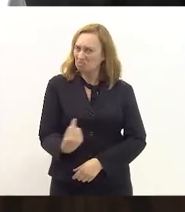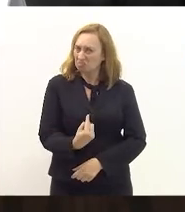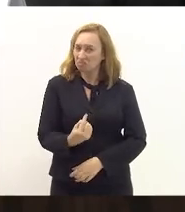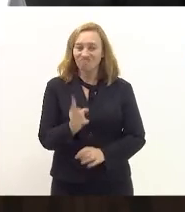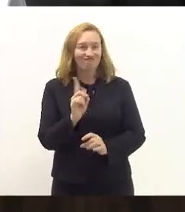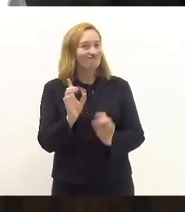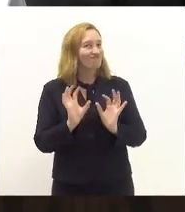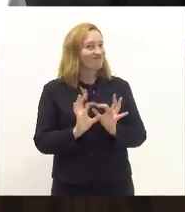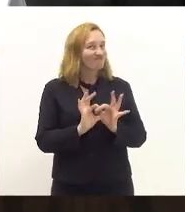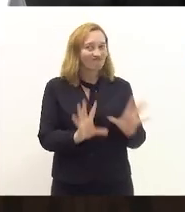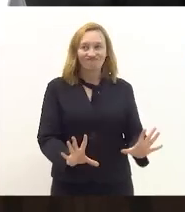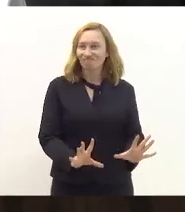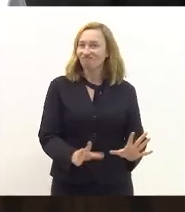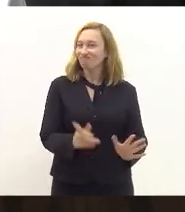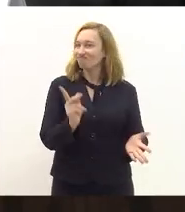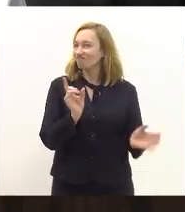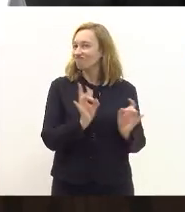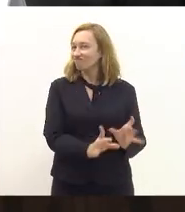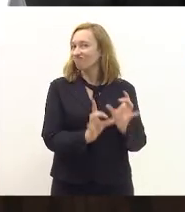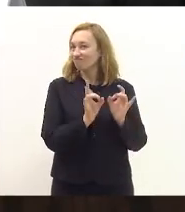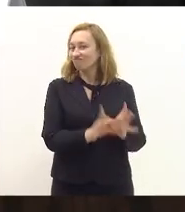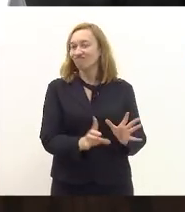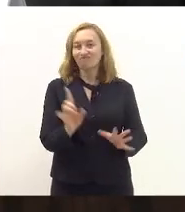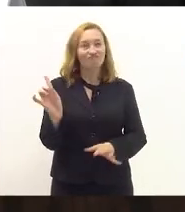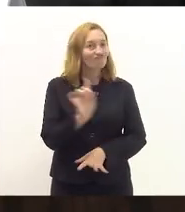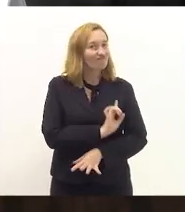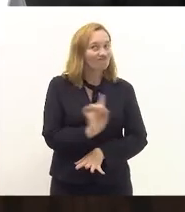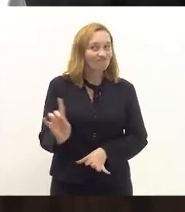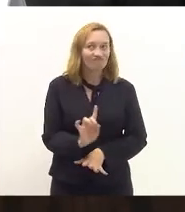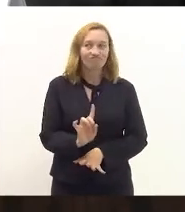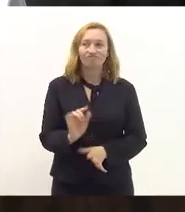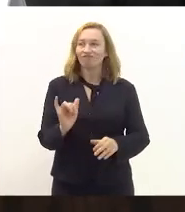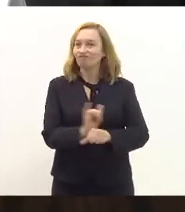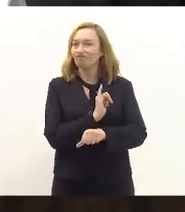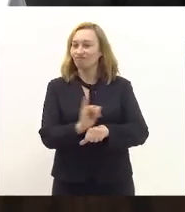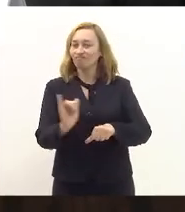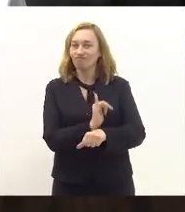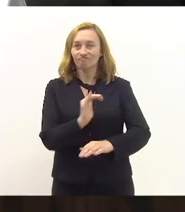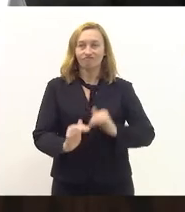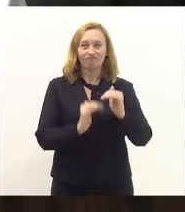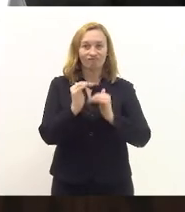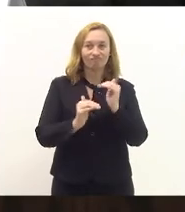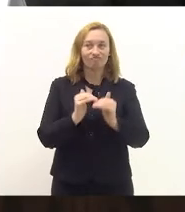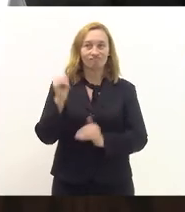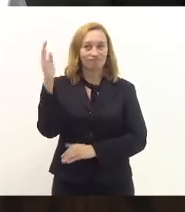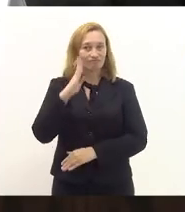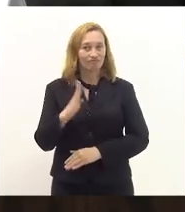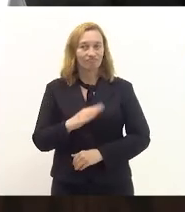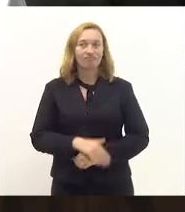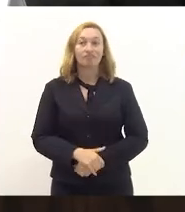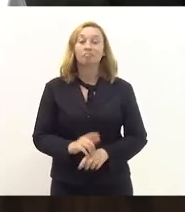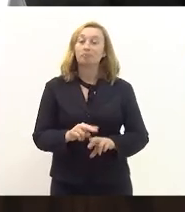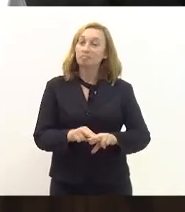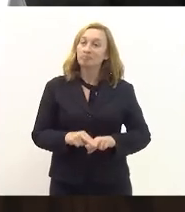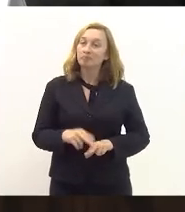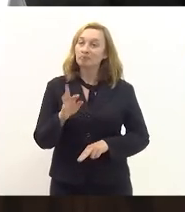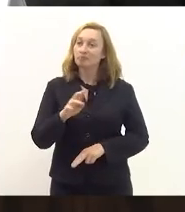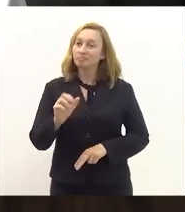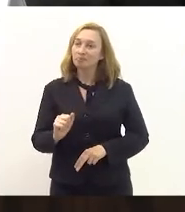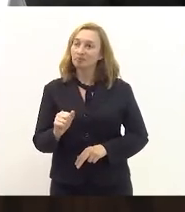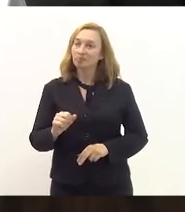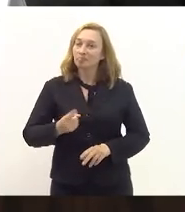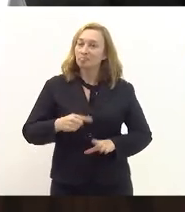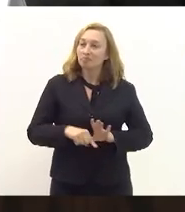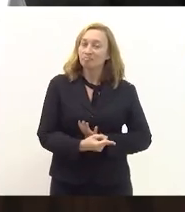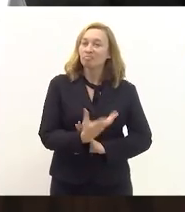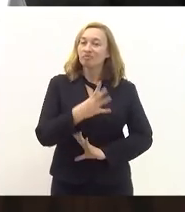deixaremos vender a Eletrobras, absolutamente estratégica para o desenvolvimento brasileiro. Portanto, Brizola tinha um profundo